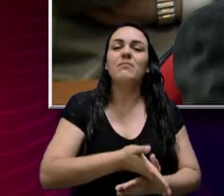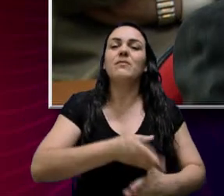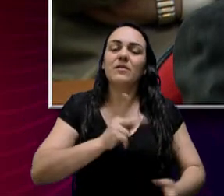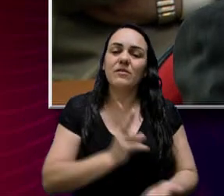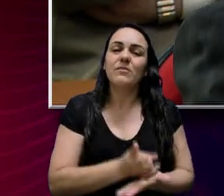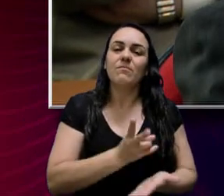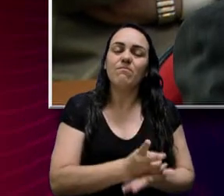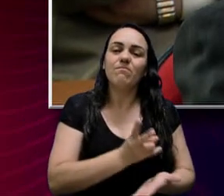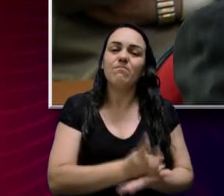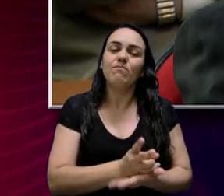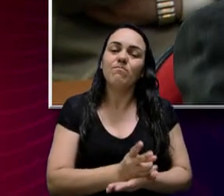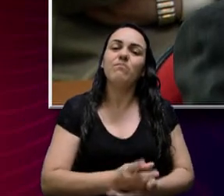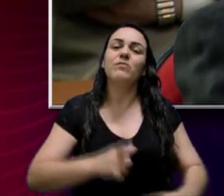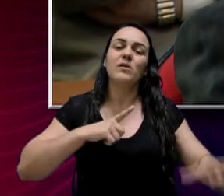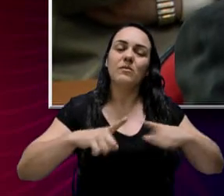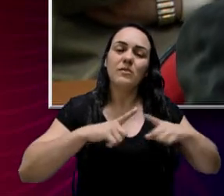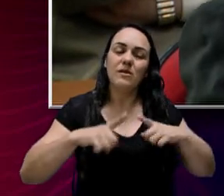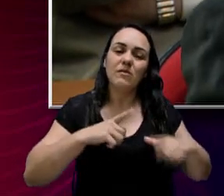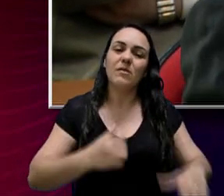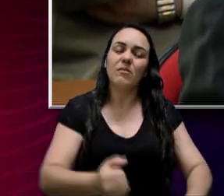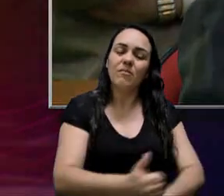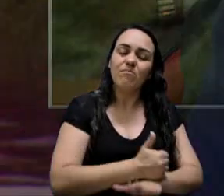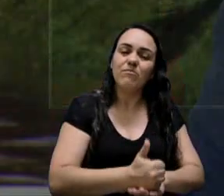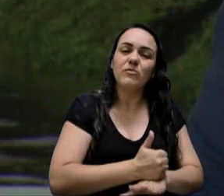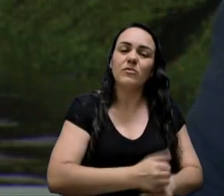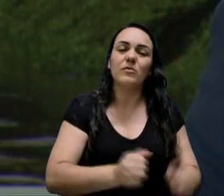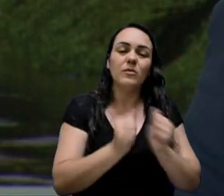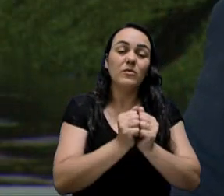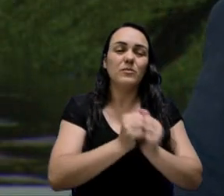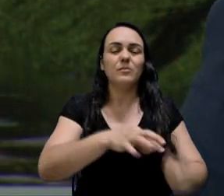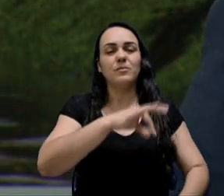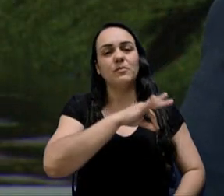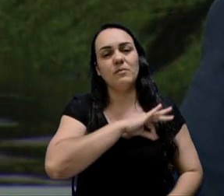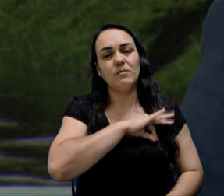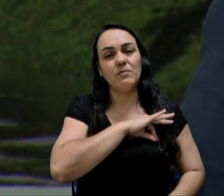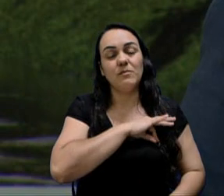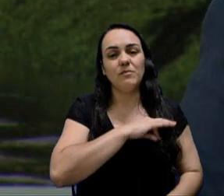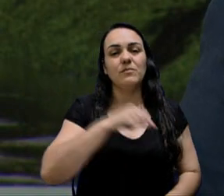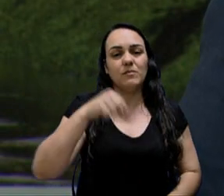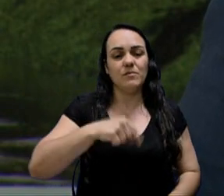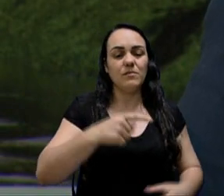o comprometimento dos policiais civis de Sorocaba e região.